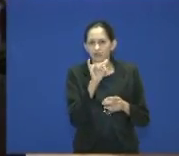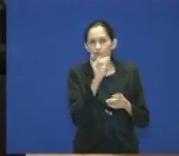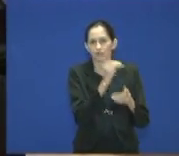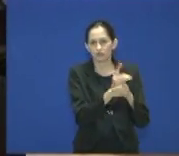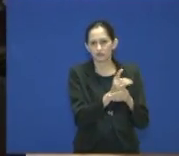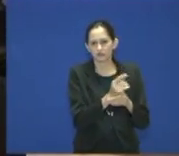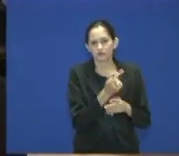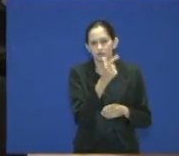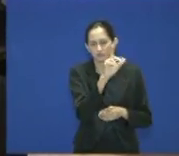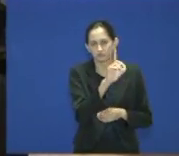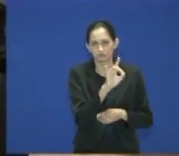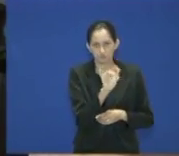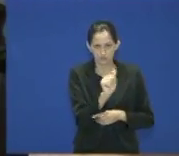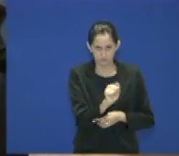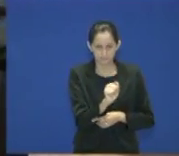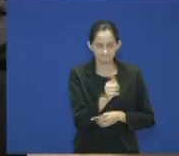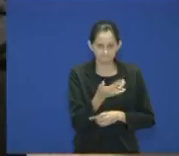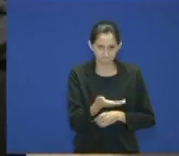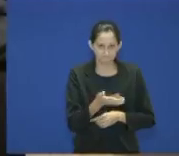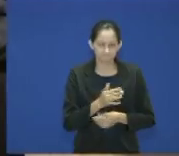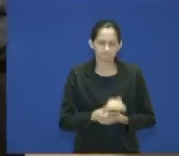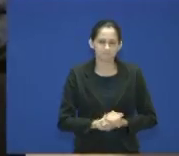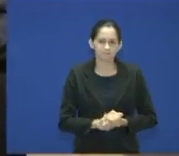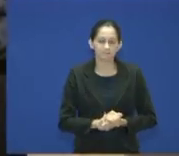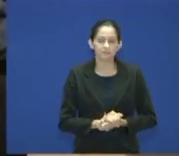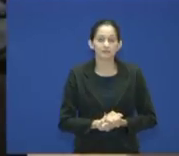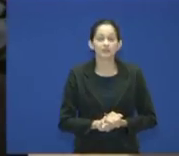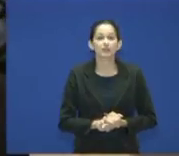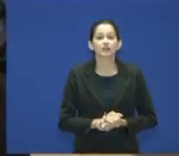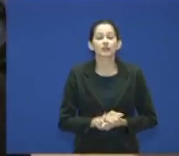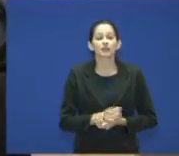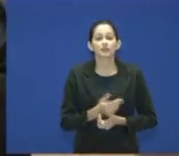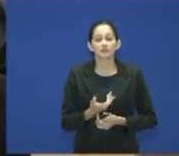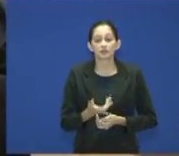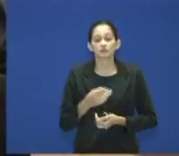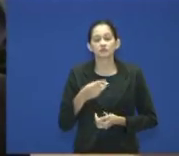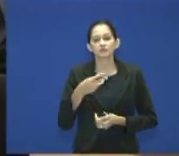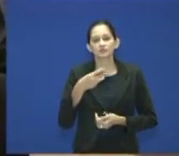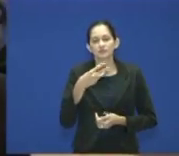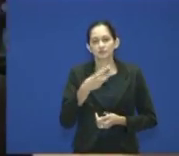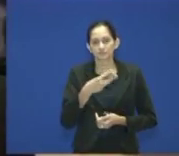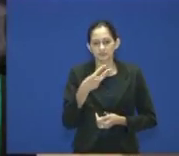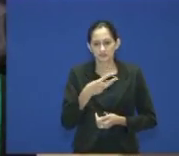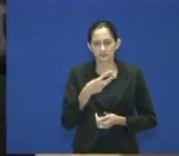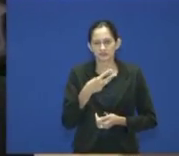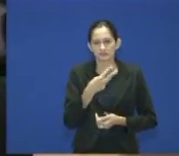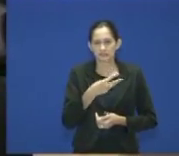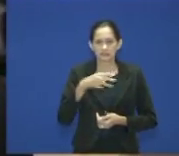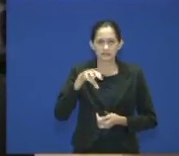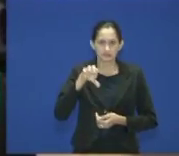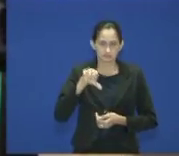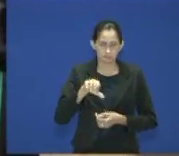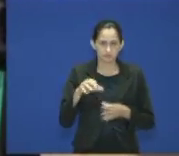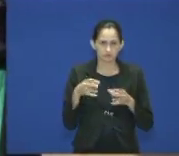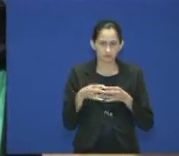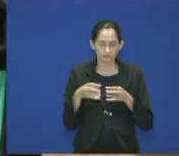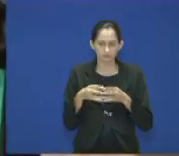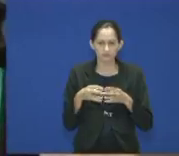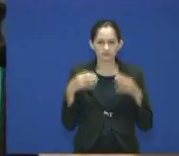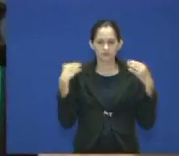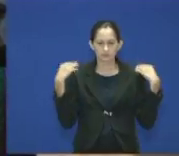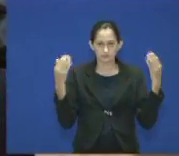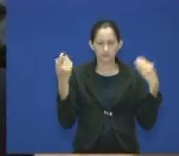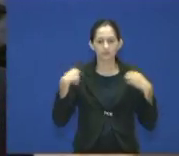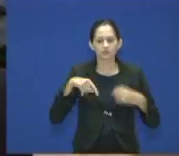Sabendo que nos encontraremos algum dia. É em nome da 39ª turma do curso de Educação Física que